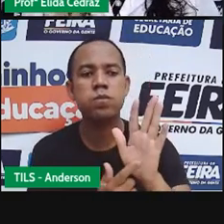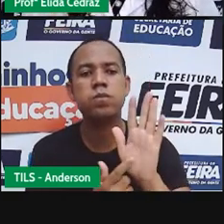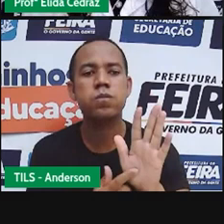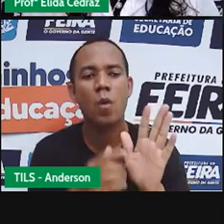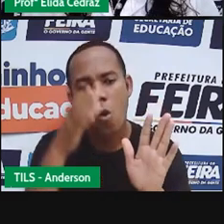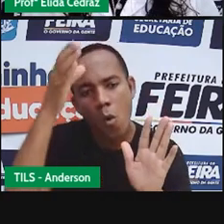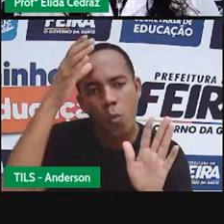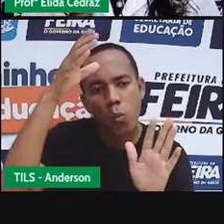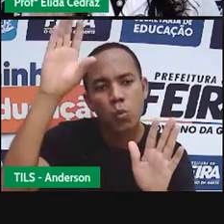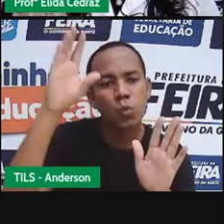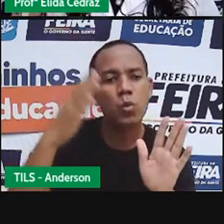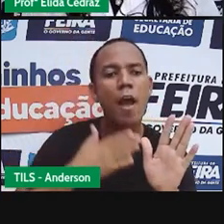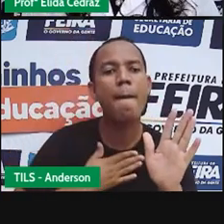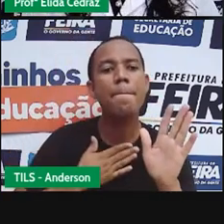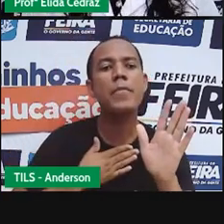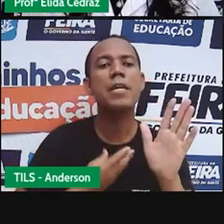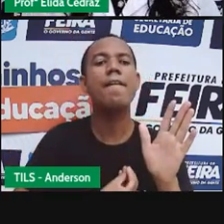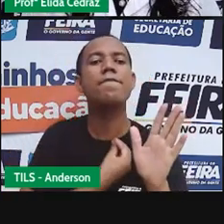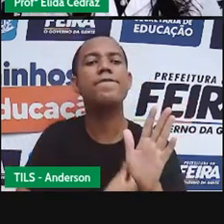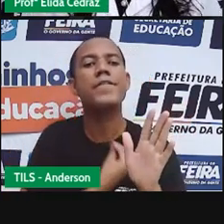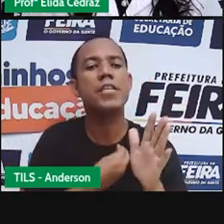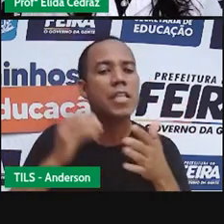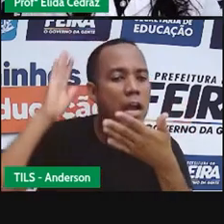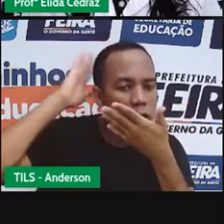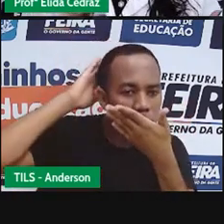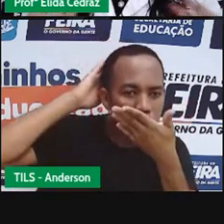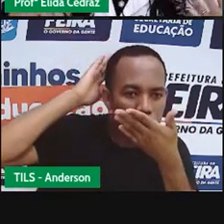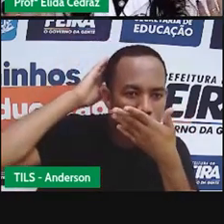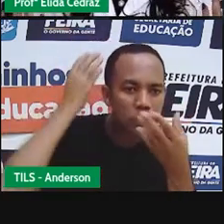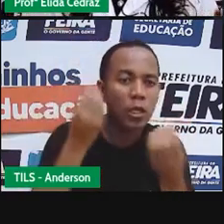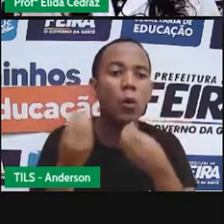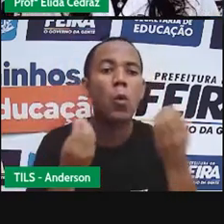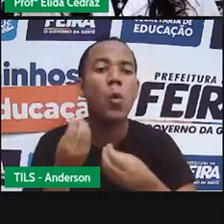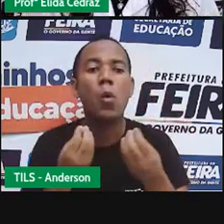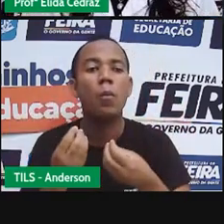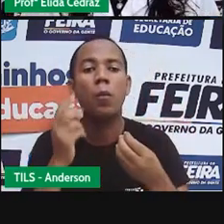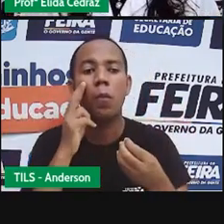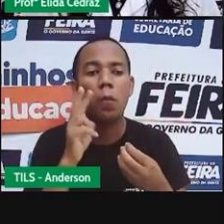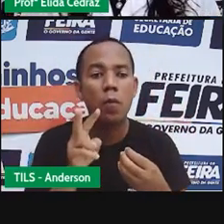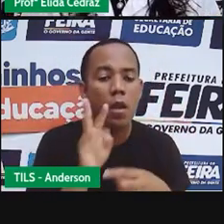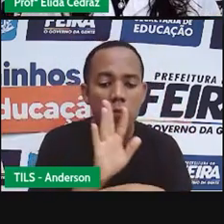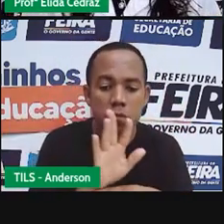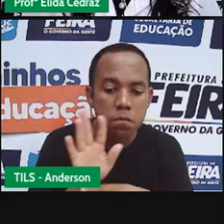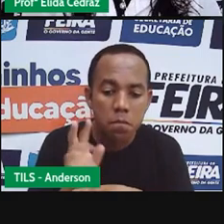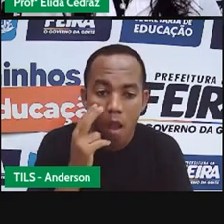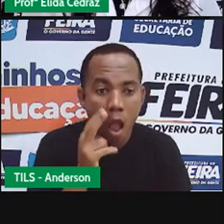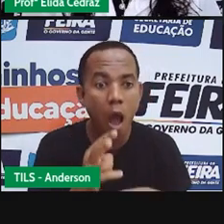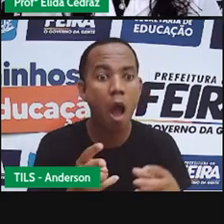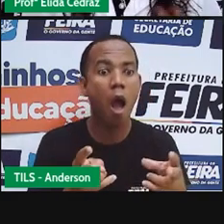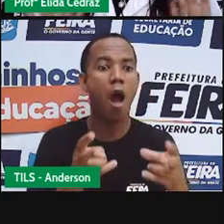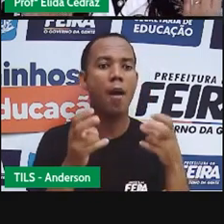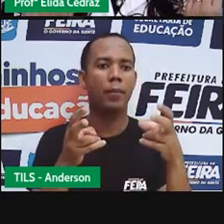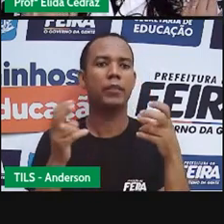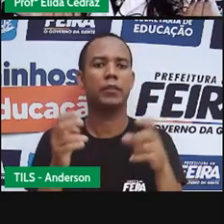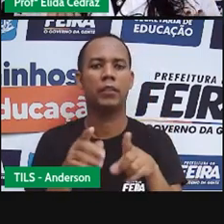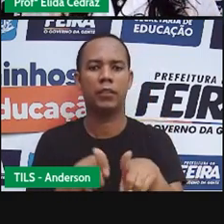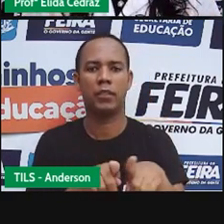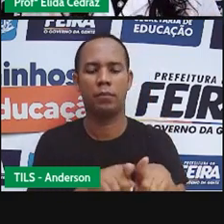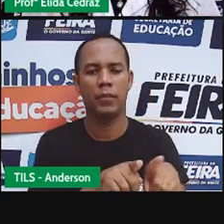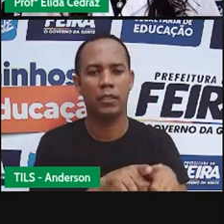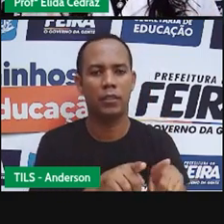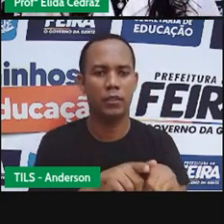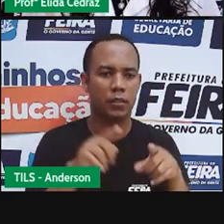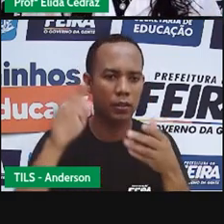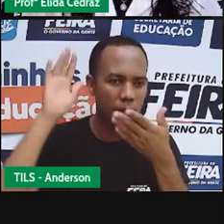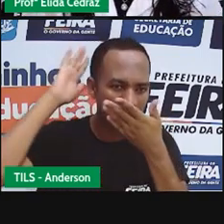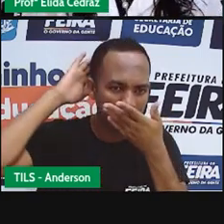um pouco da cultura deles, do artesanato, da fabricação, de como eles fazem os instrumentos musicais, esses adereços